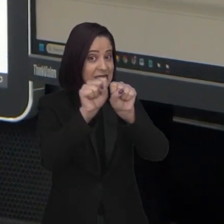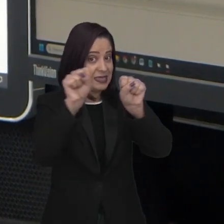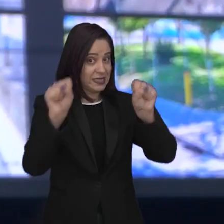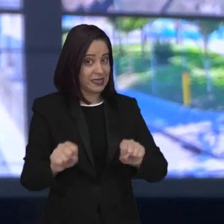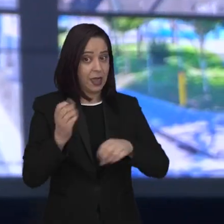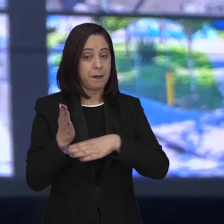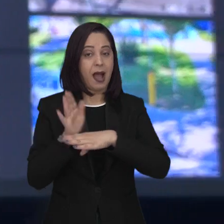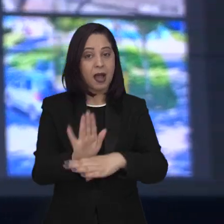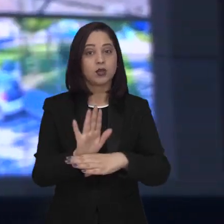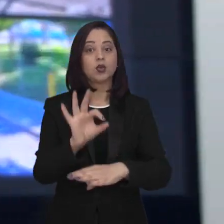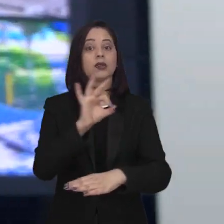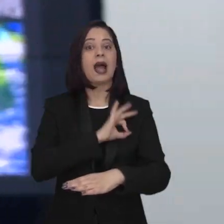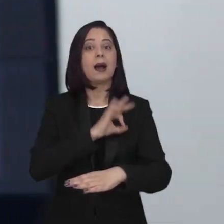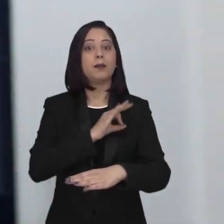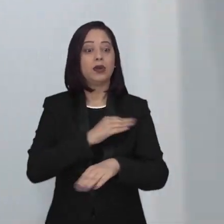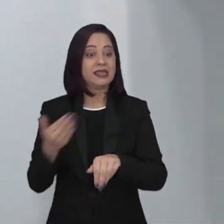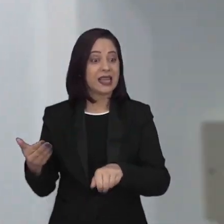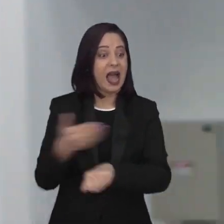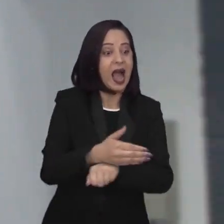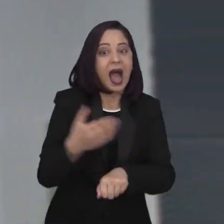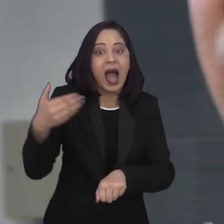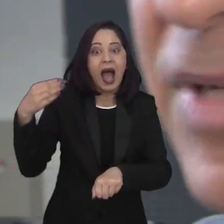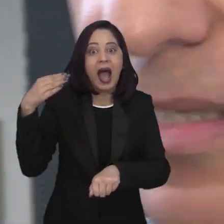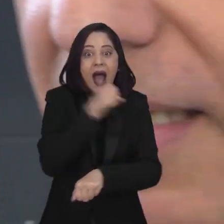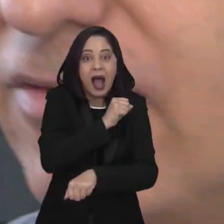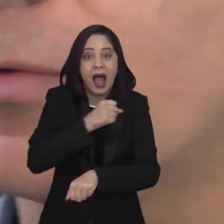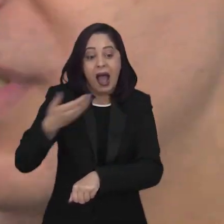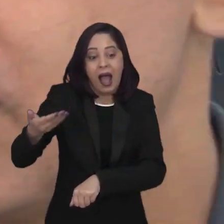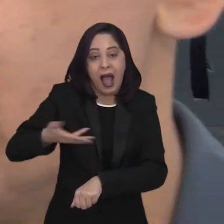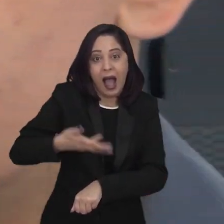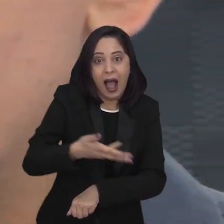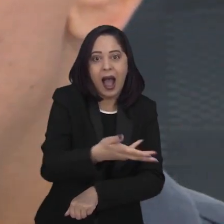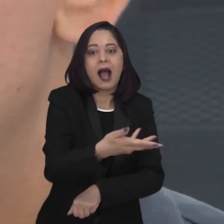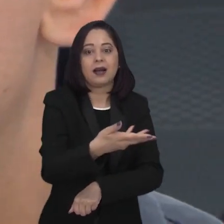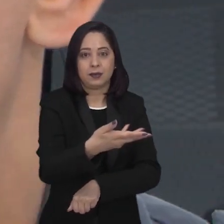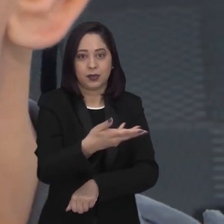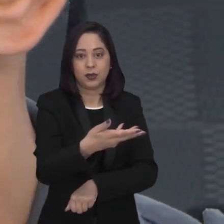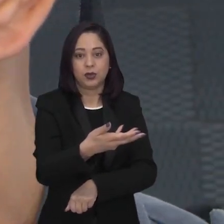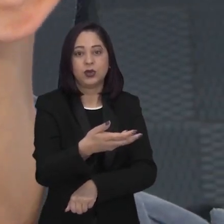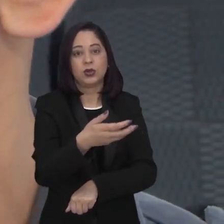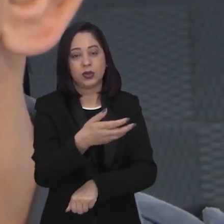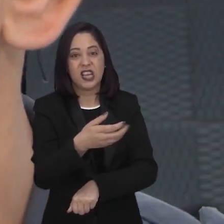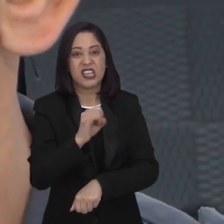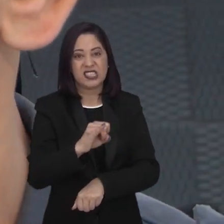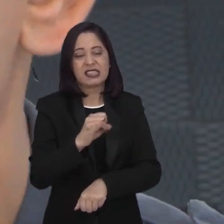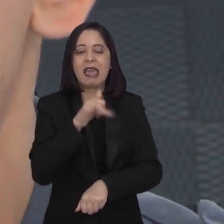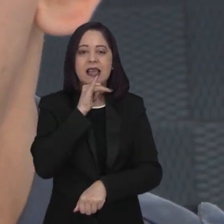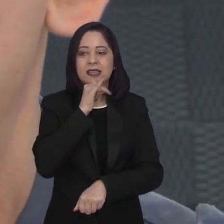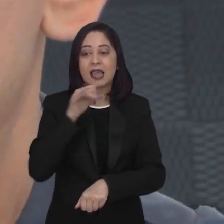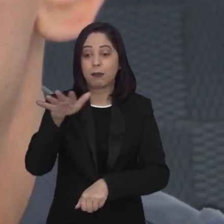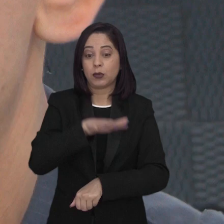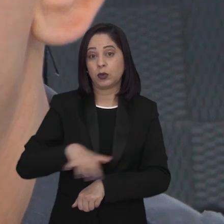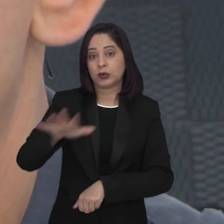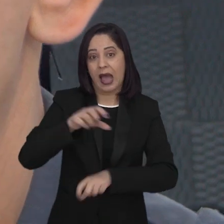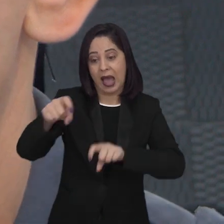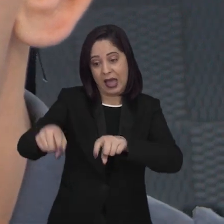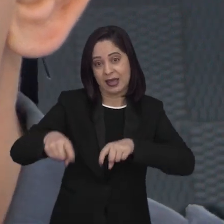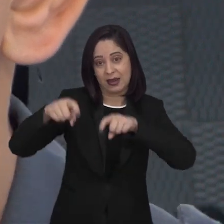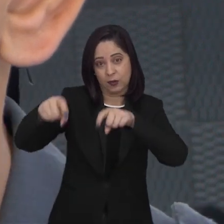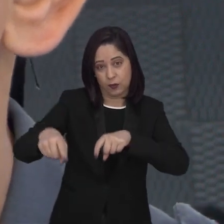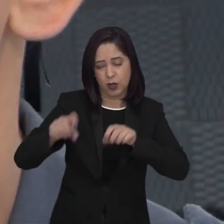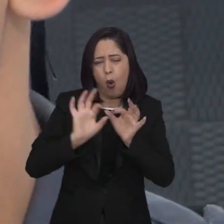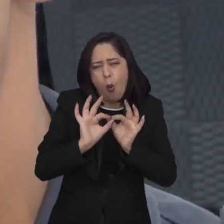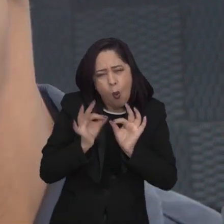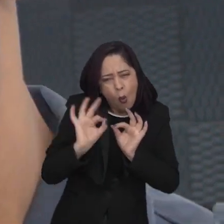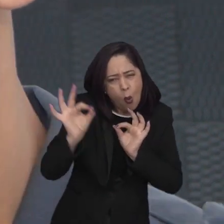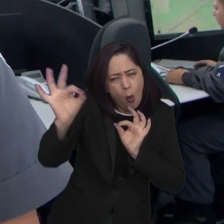Este sistema ajuda os agentes a chegar de forma precisa no local, principalmente quando se trata de uma zona rural ou área de